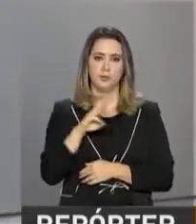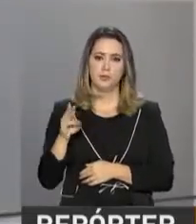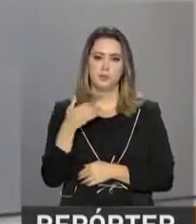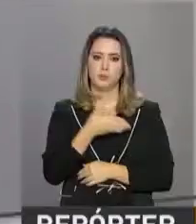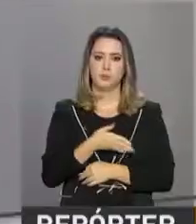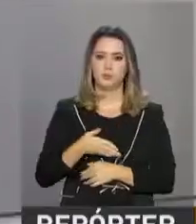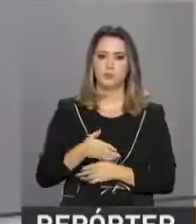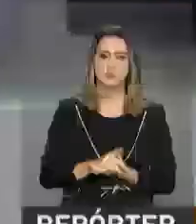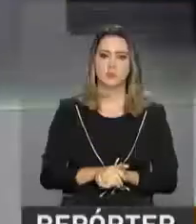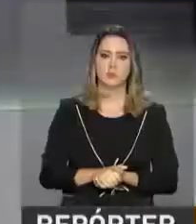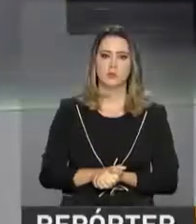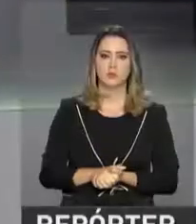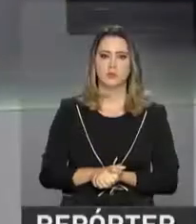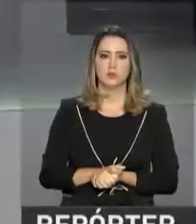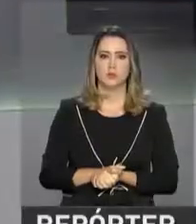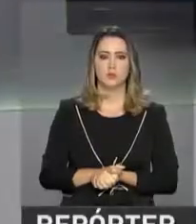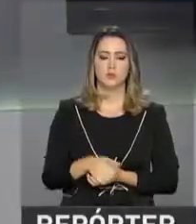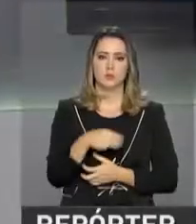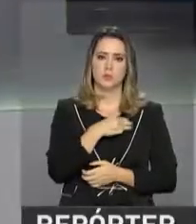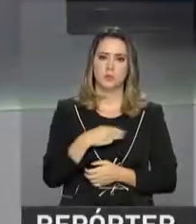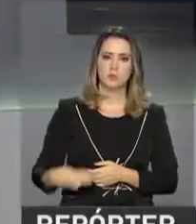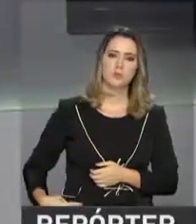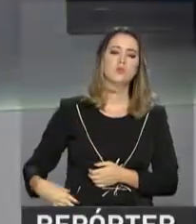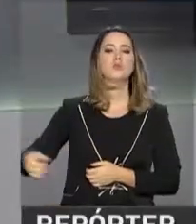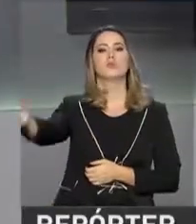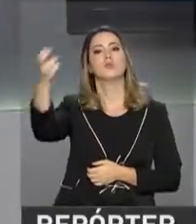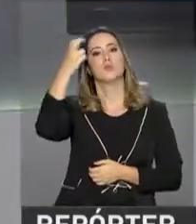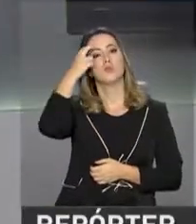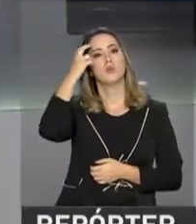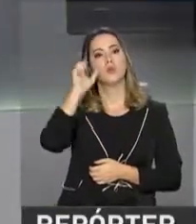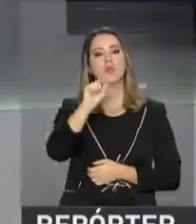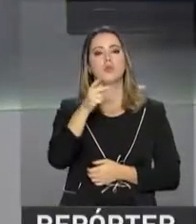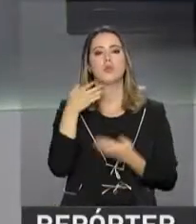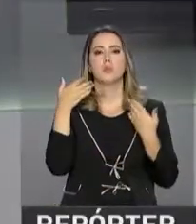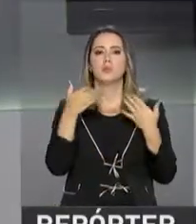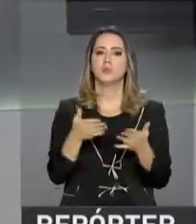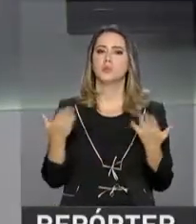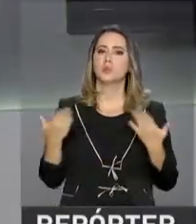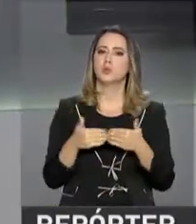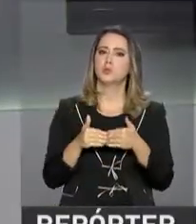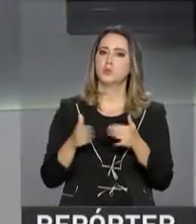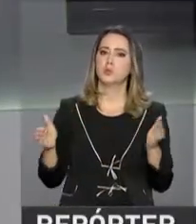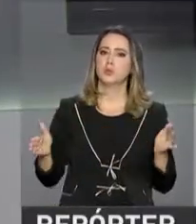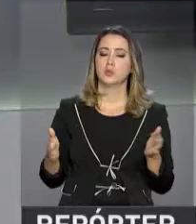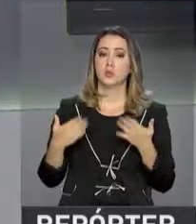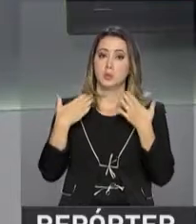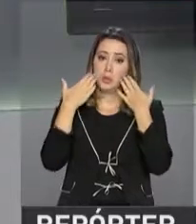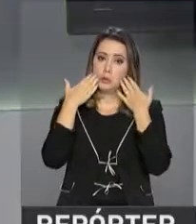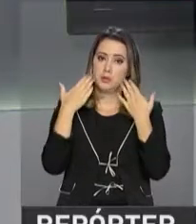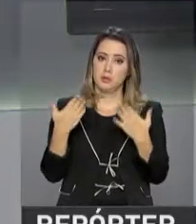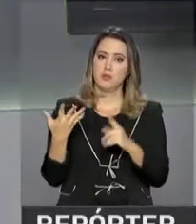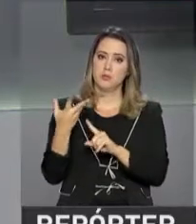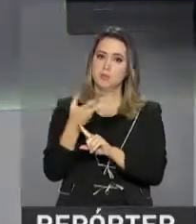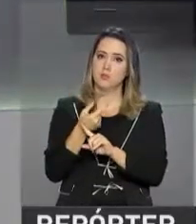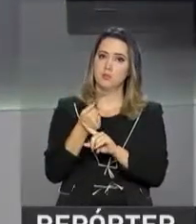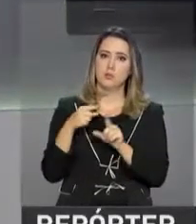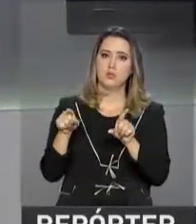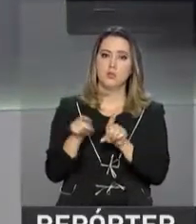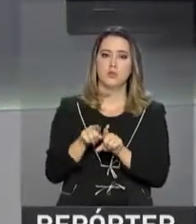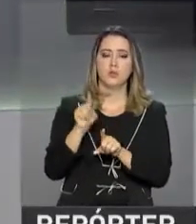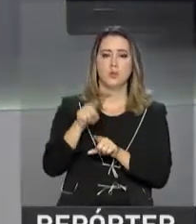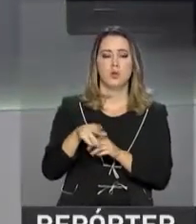programa na internet. O ministro da Cultura, Sérgio Saleitão, participou hoje da abertura da exposição Missivas